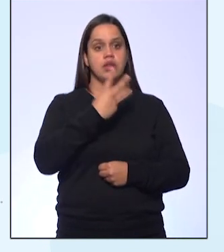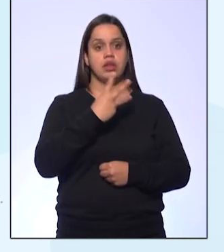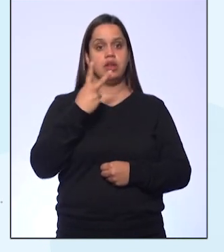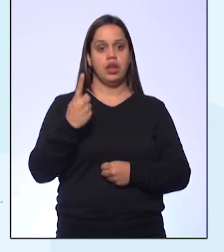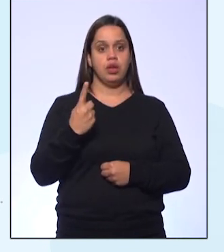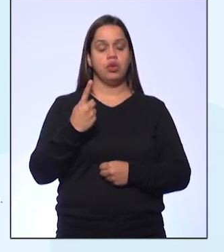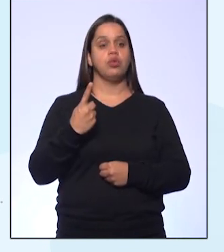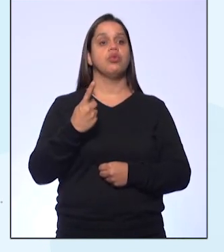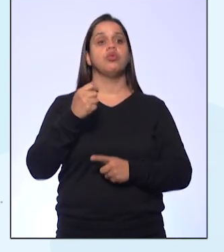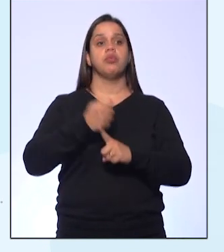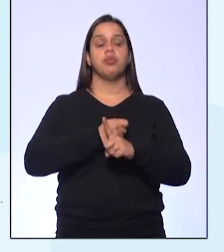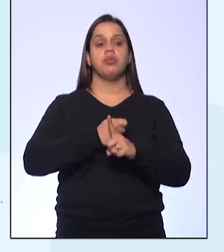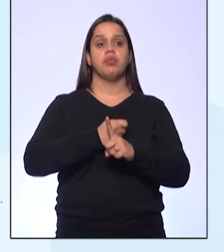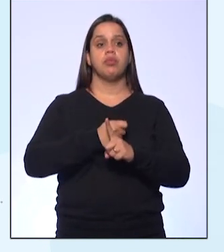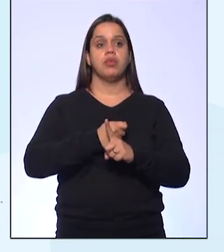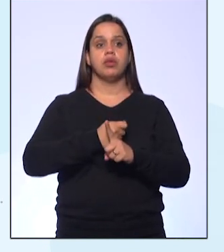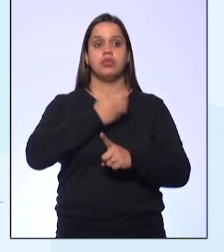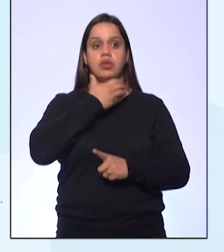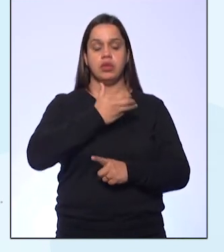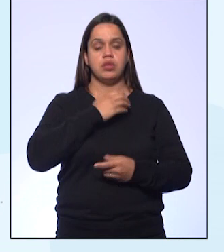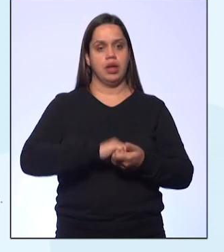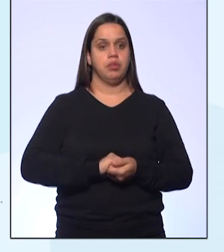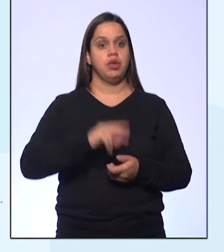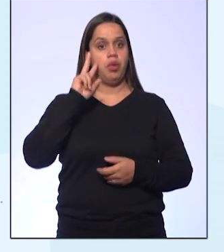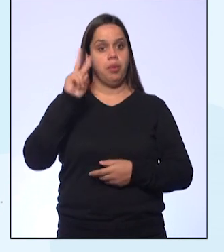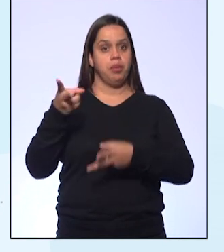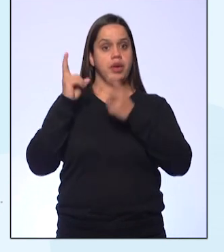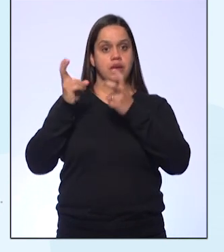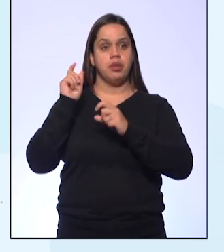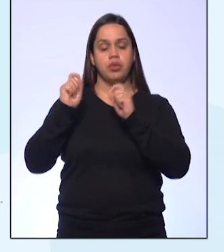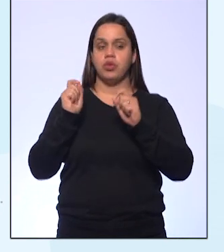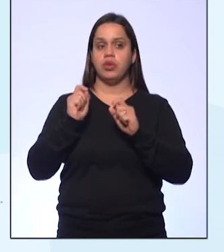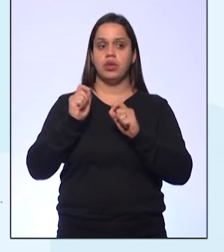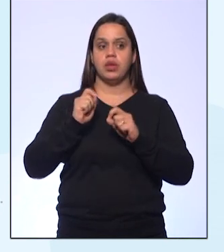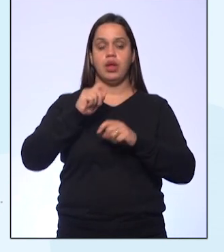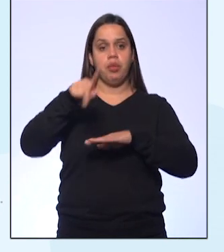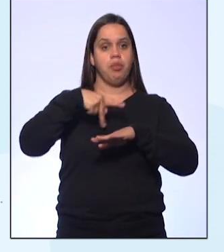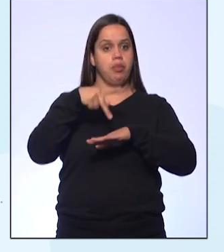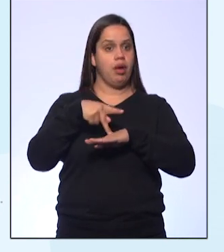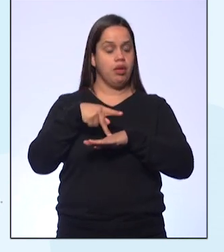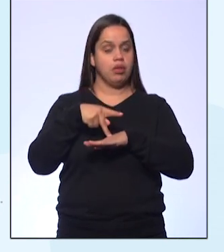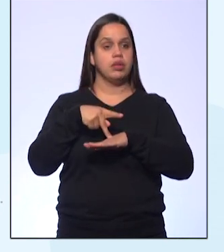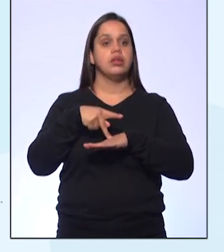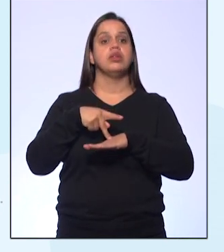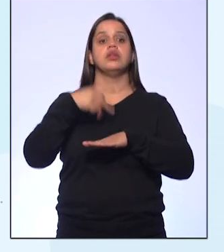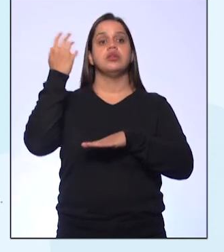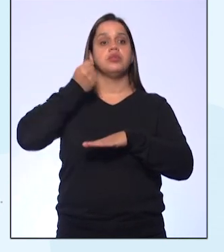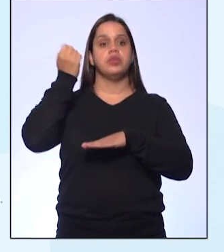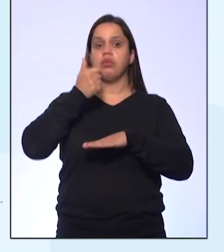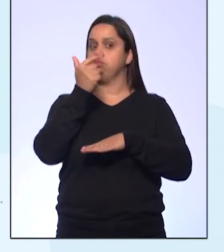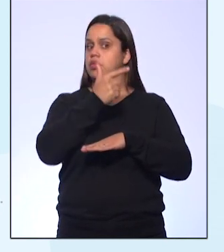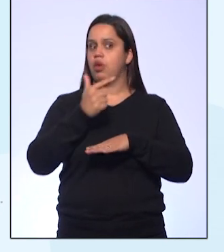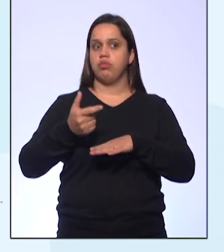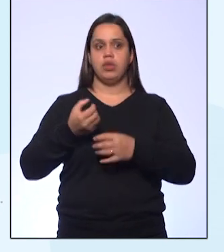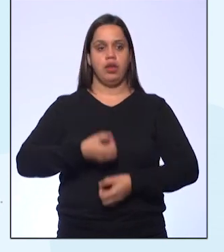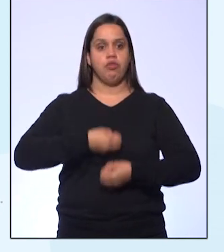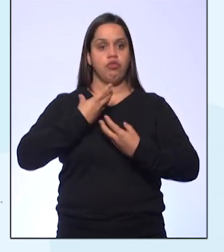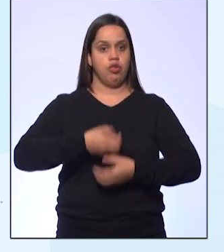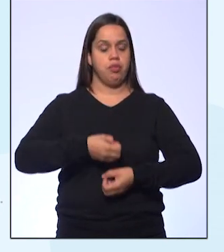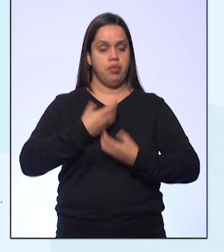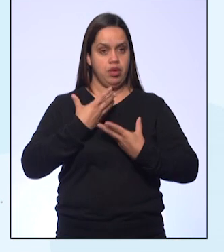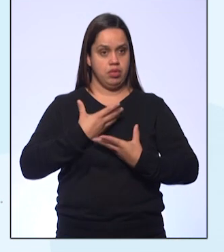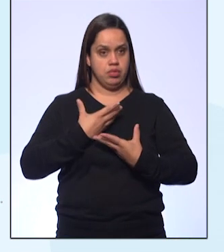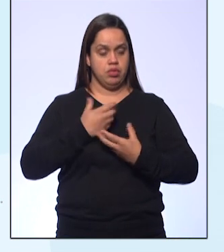2019. Então, repare, por exemplo, que os países que aparecem na tonalidade branca não têm dados sobre o caso do coronavírus.